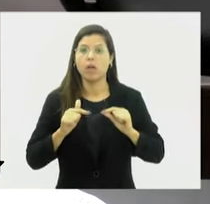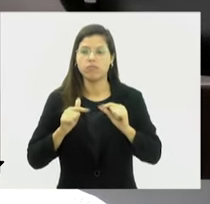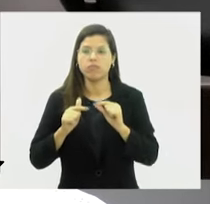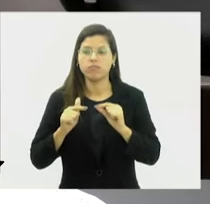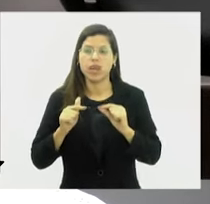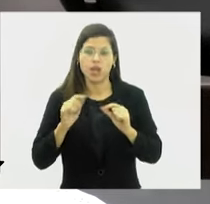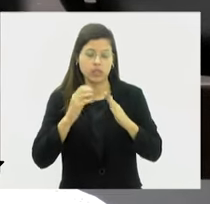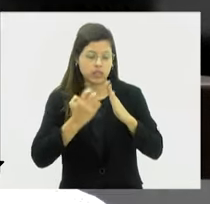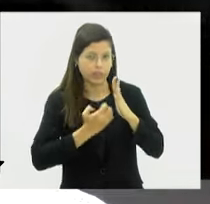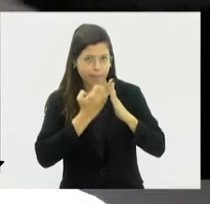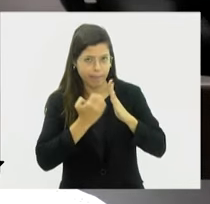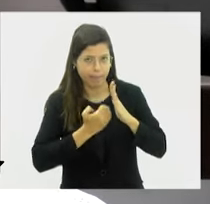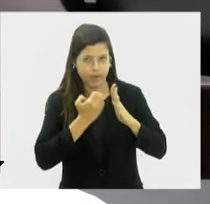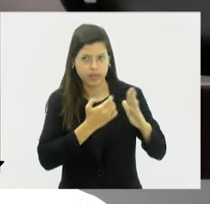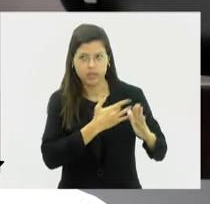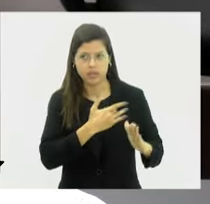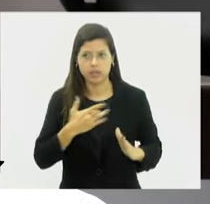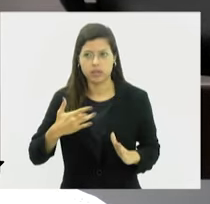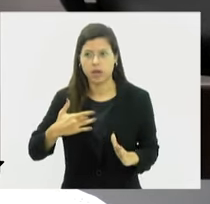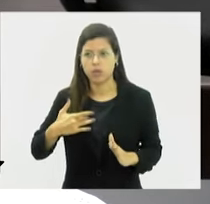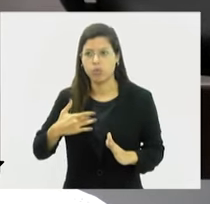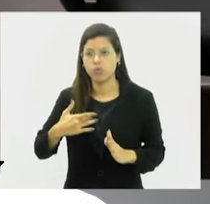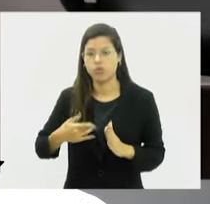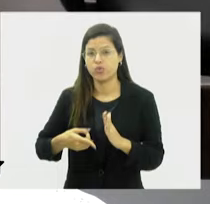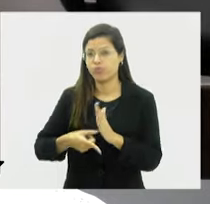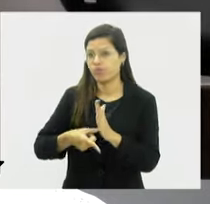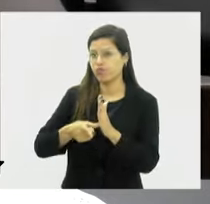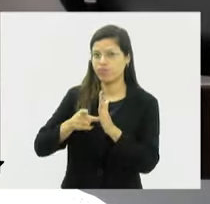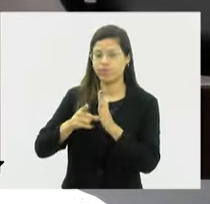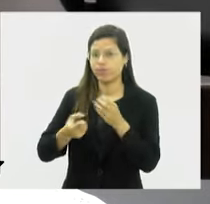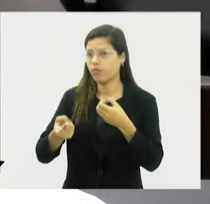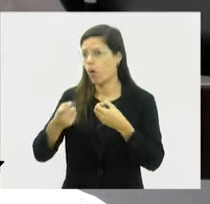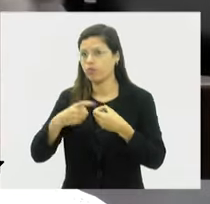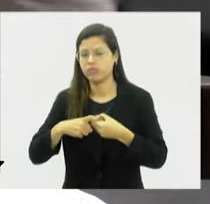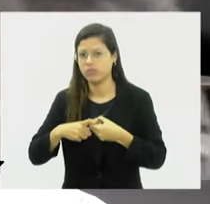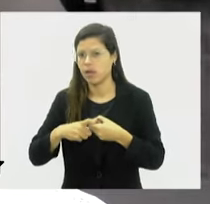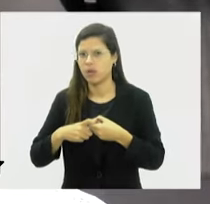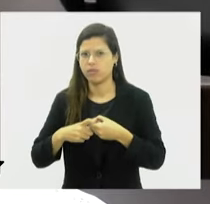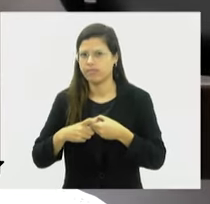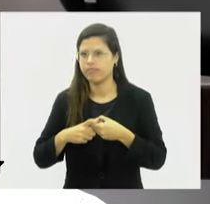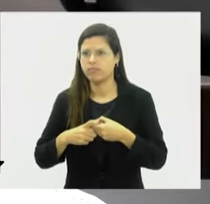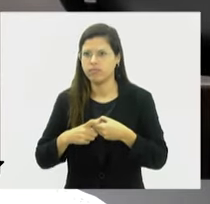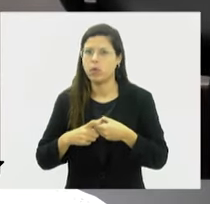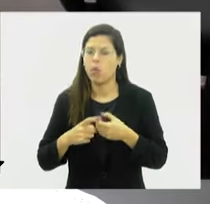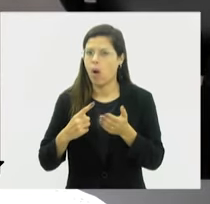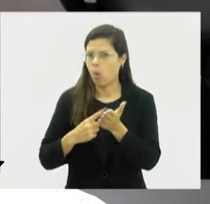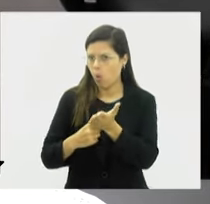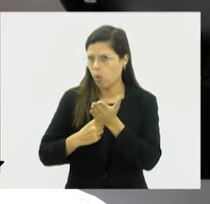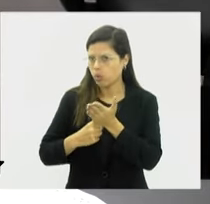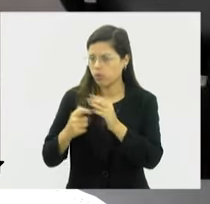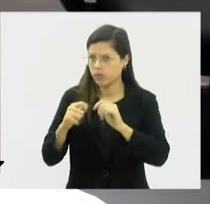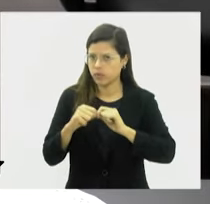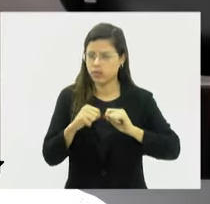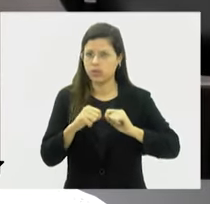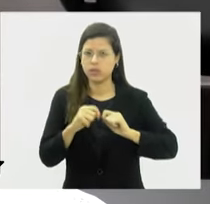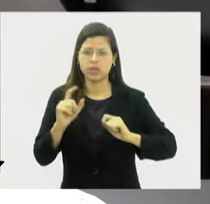operadoras teriam dado um passo atrás, mediante um acordo que teria sido celebrado, né,